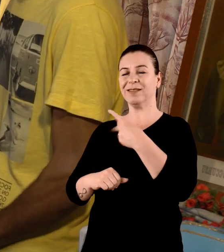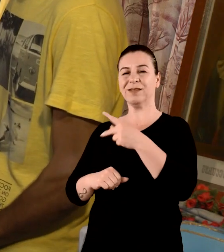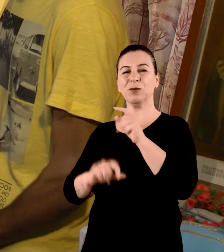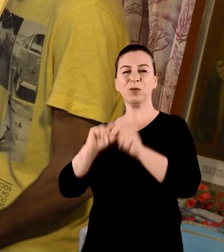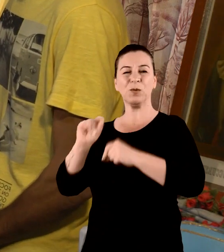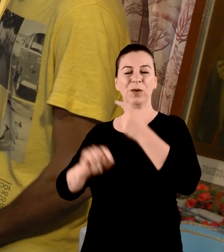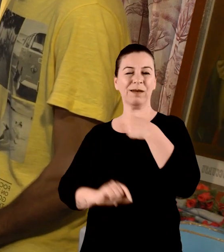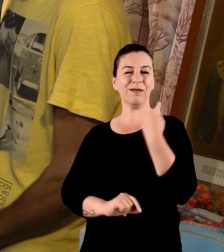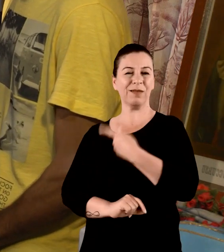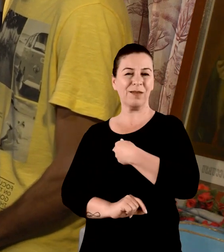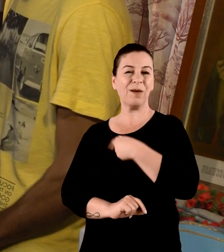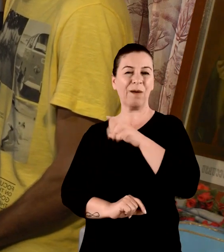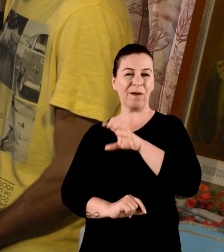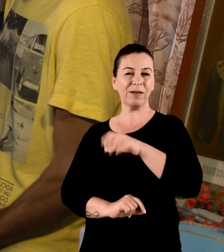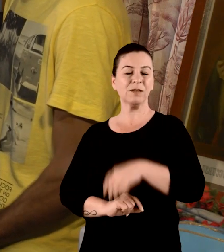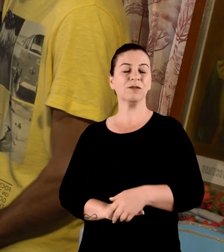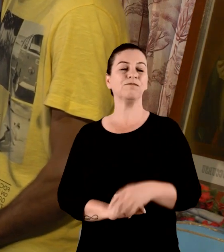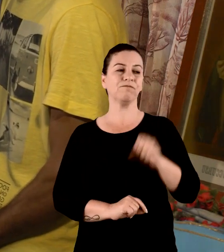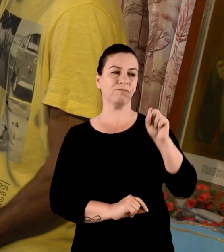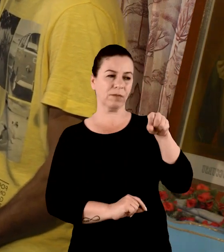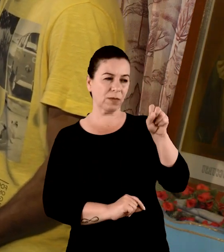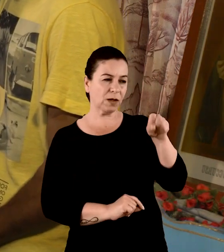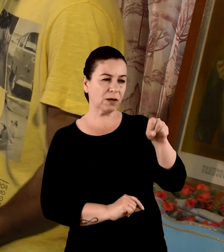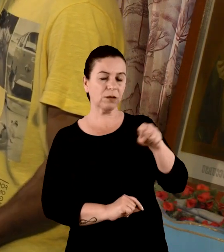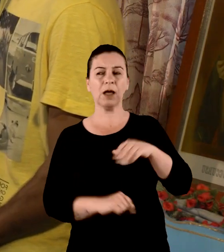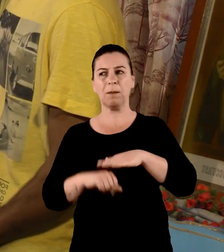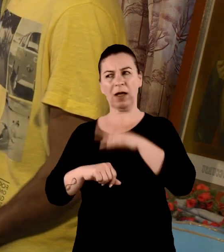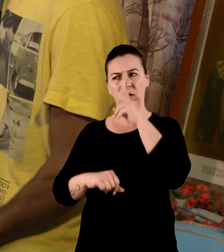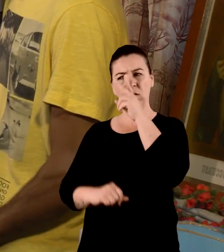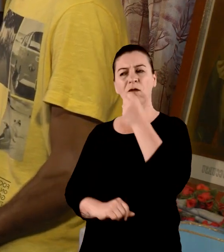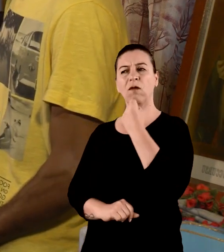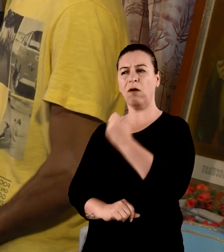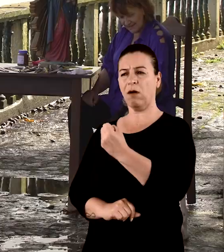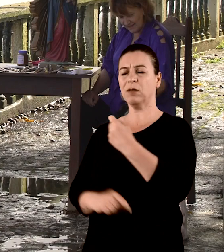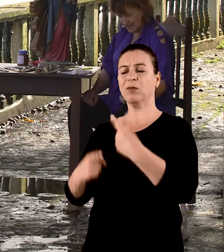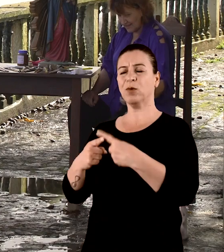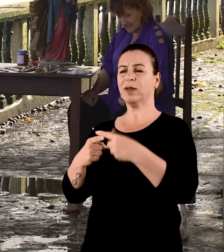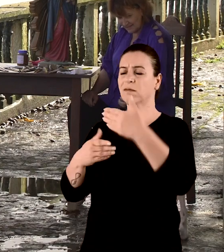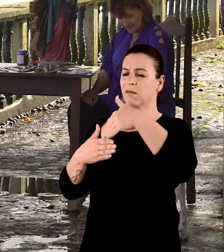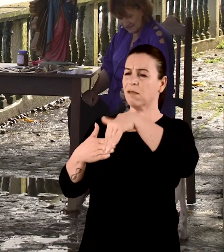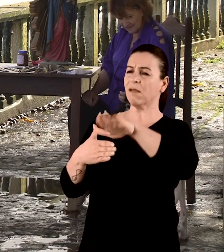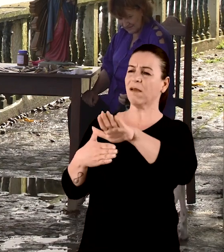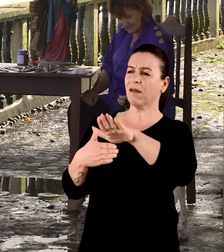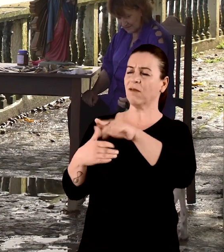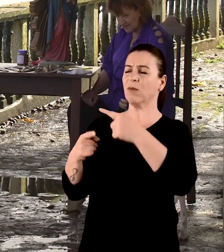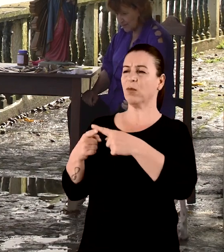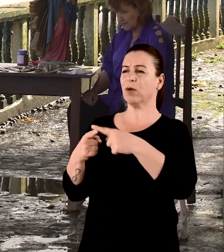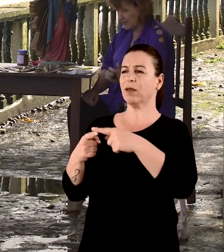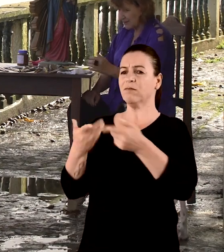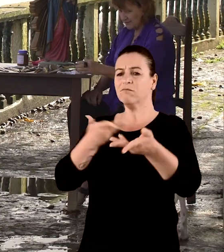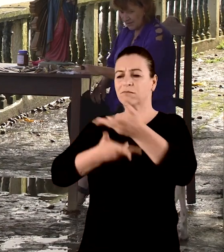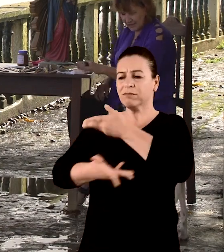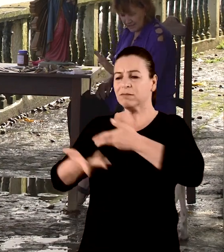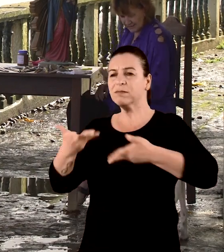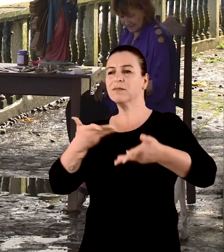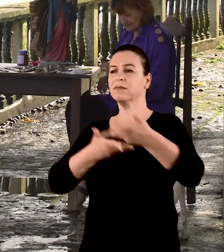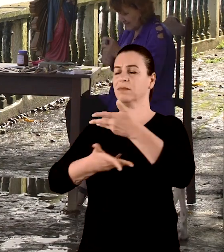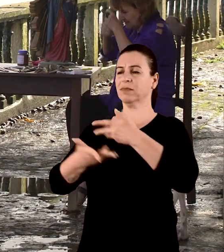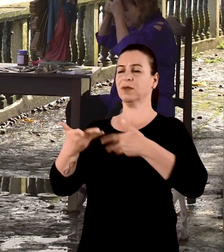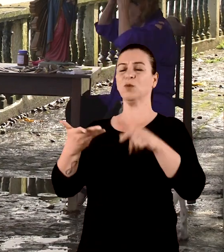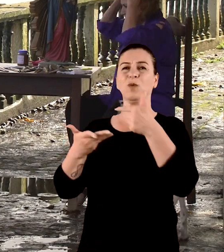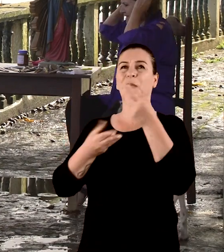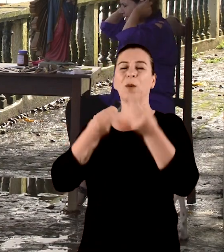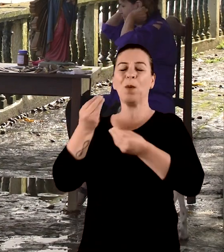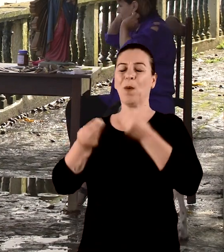né? É mais forte do que a gente isso. É mais forte. É mais forte, acaba te levando, acaba te